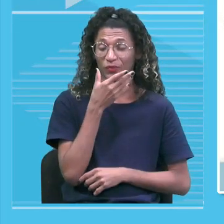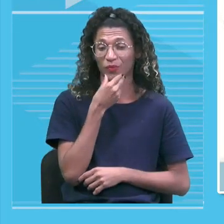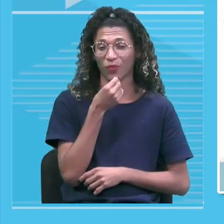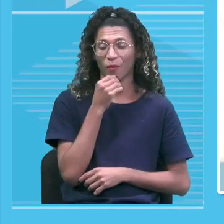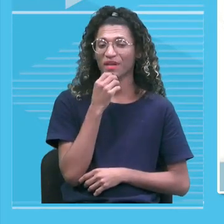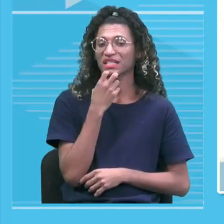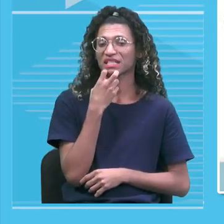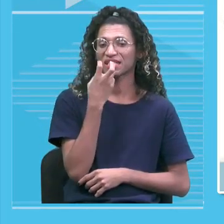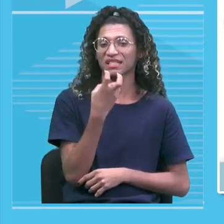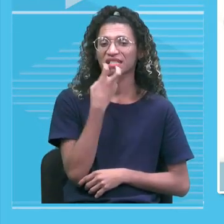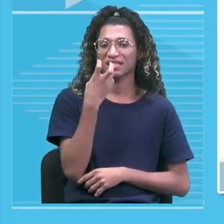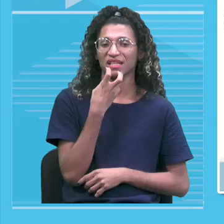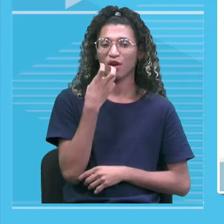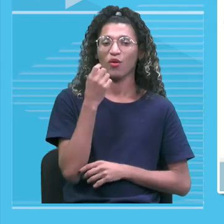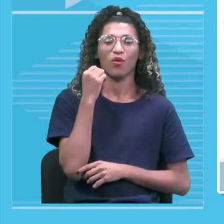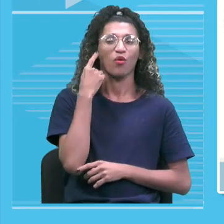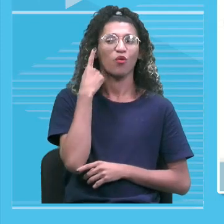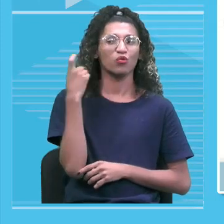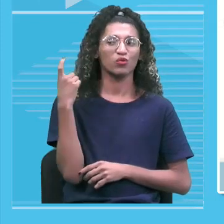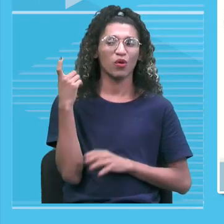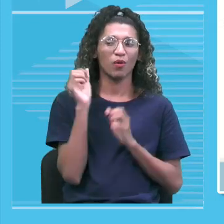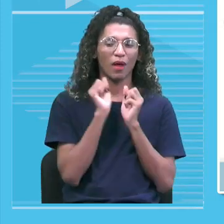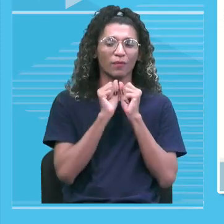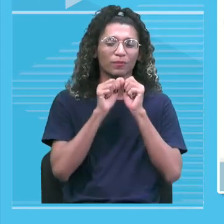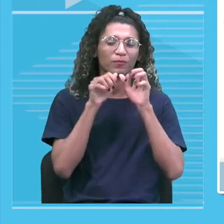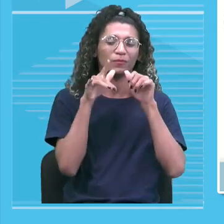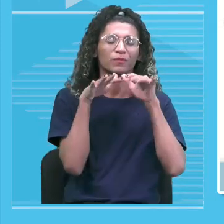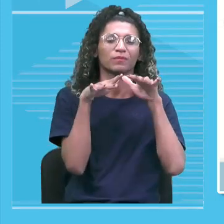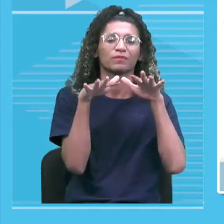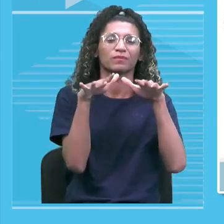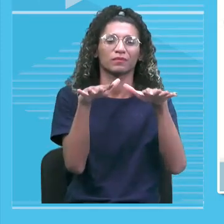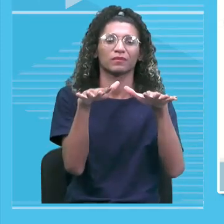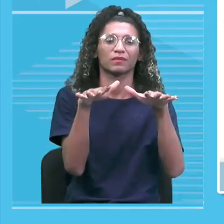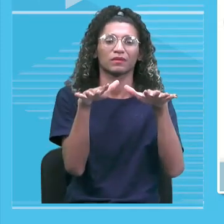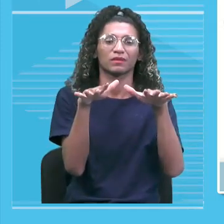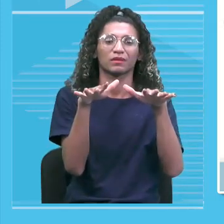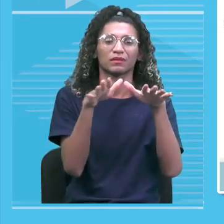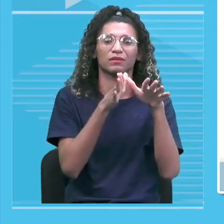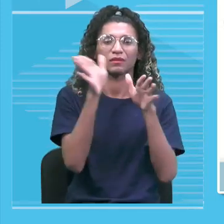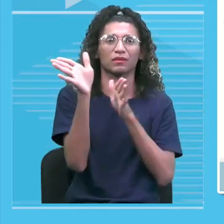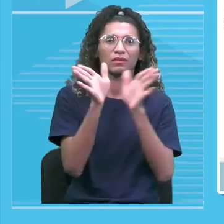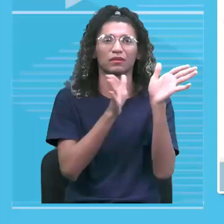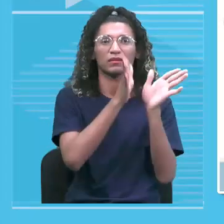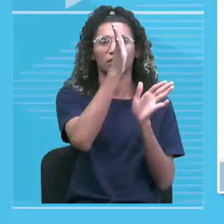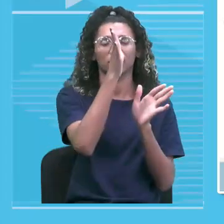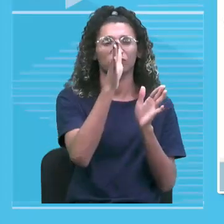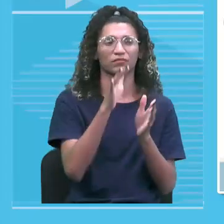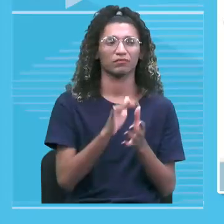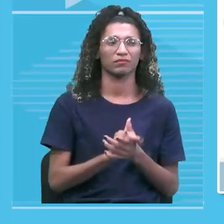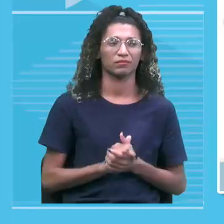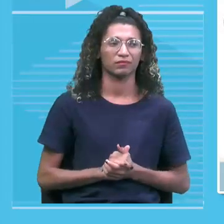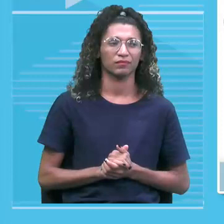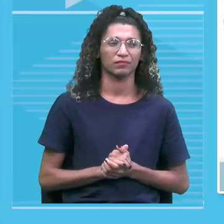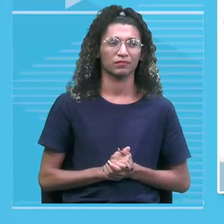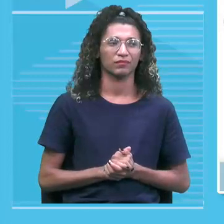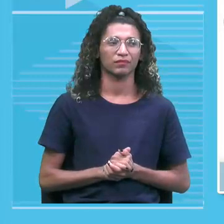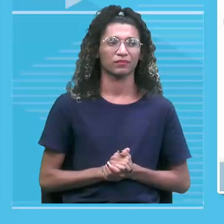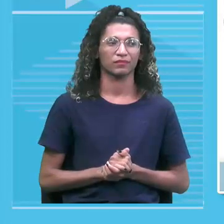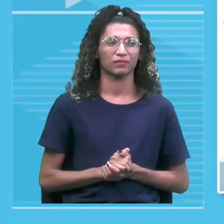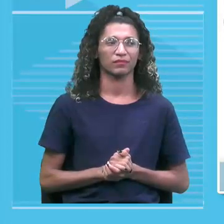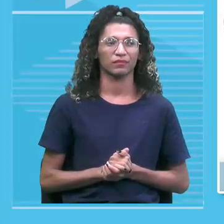o som está se propagando em todas as três direções beleza galerinha